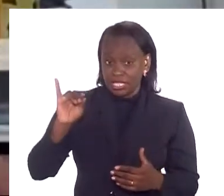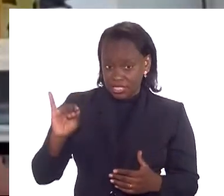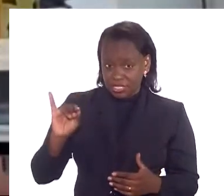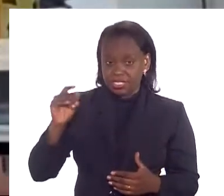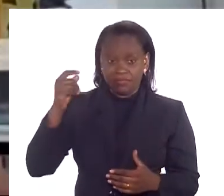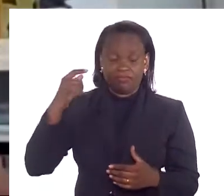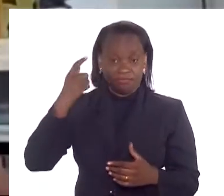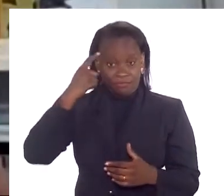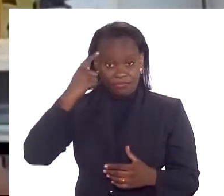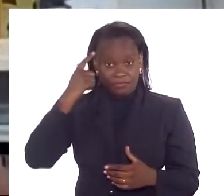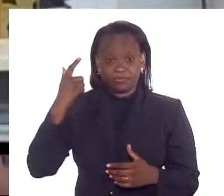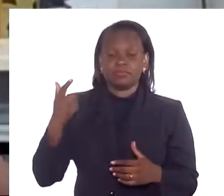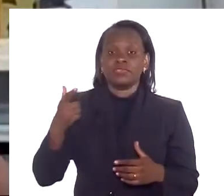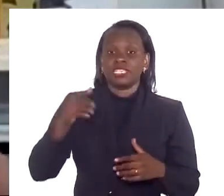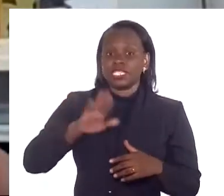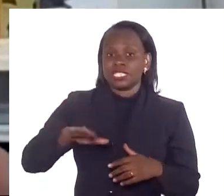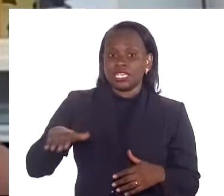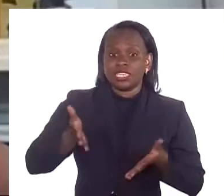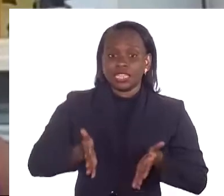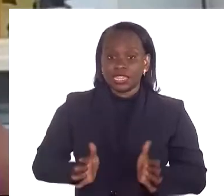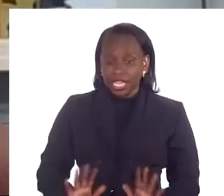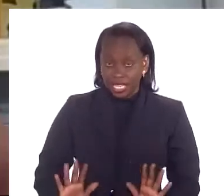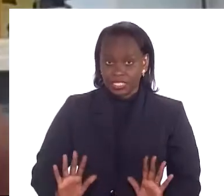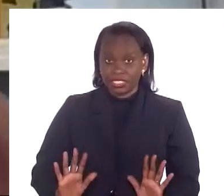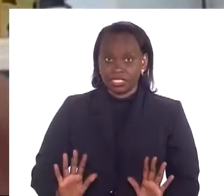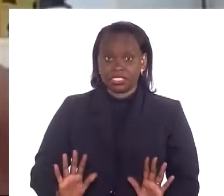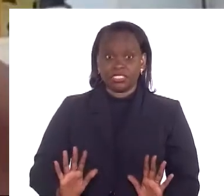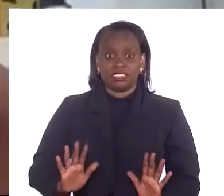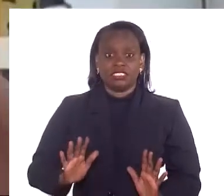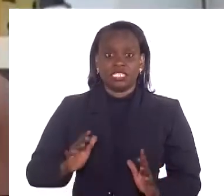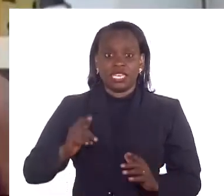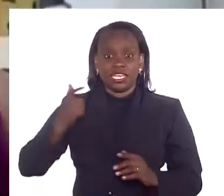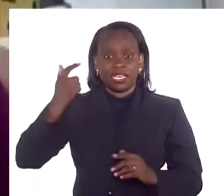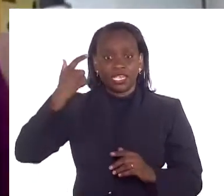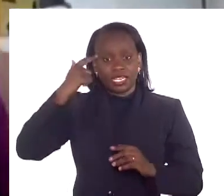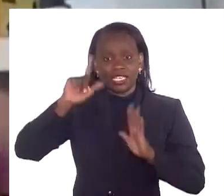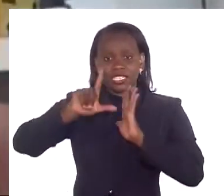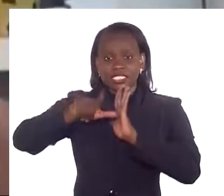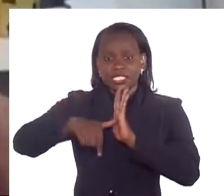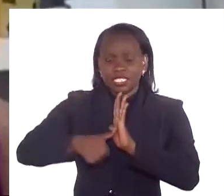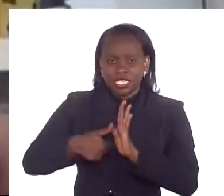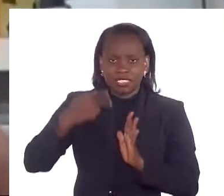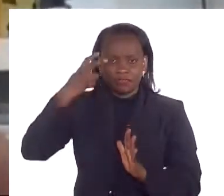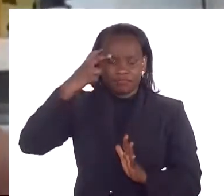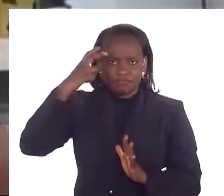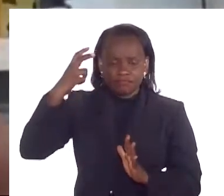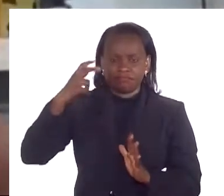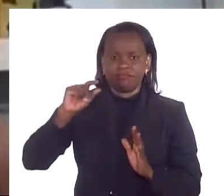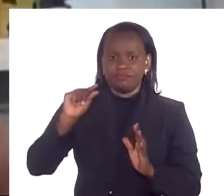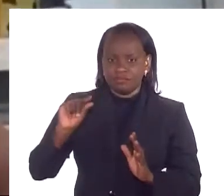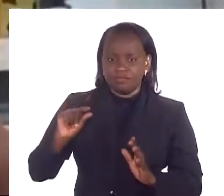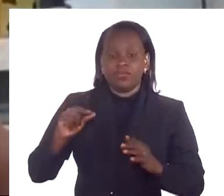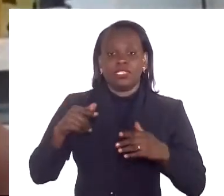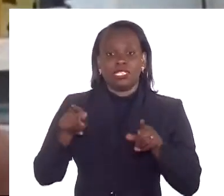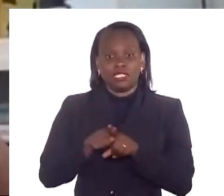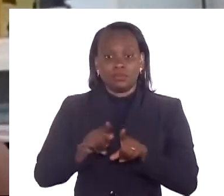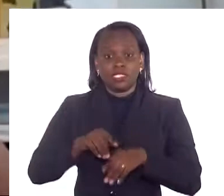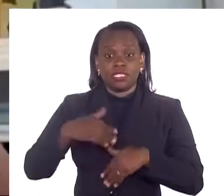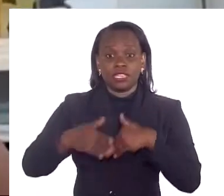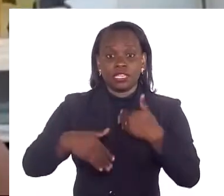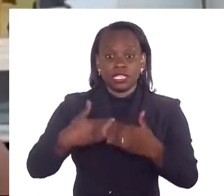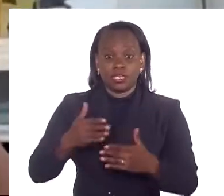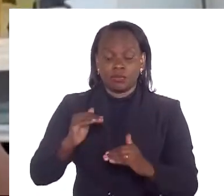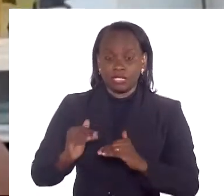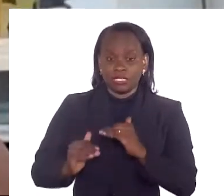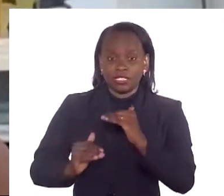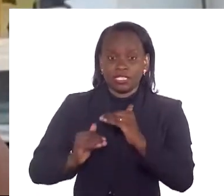deficiência intelectual, as crianças, elas nascem, né, com déficit intelectual e, em consequência, elas vão